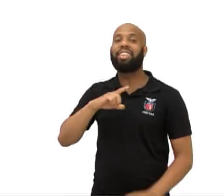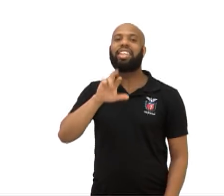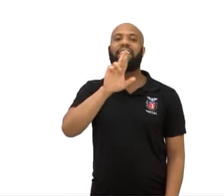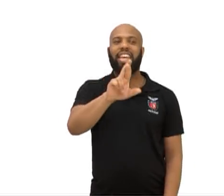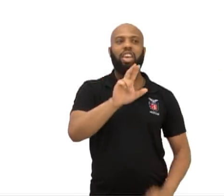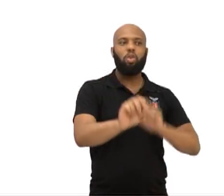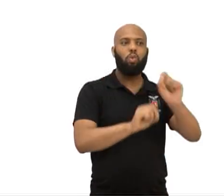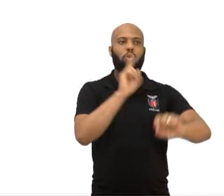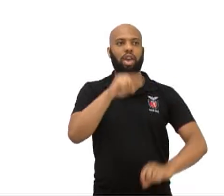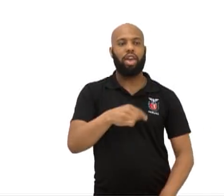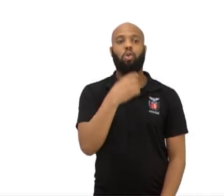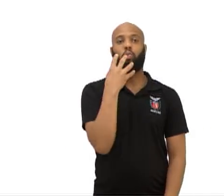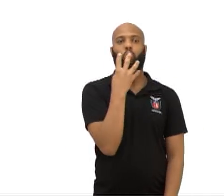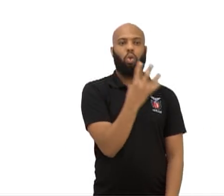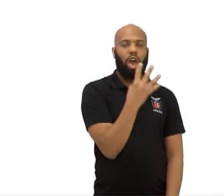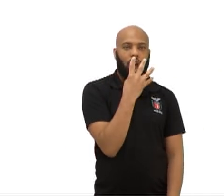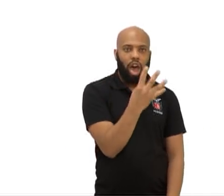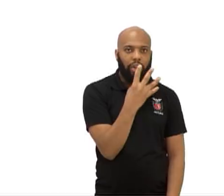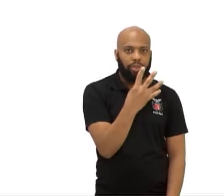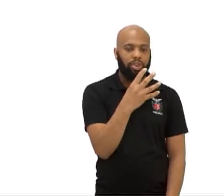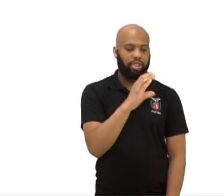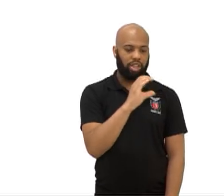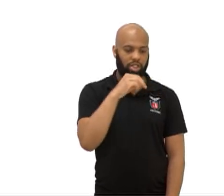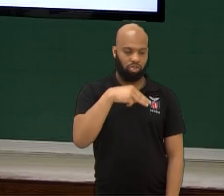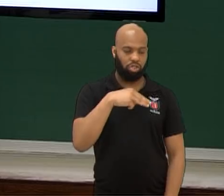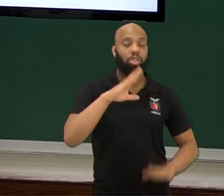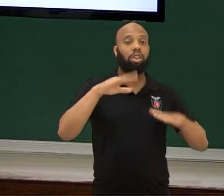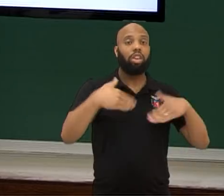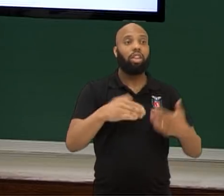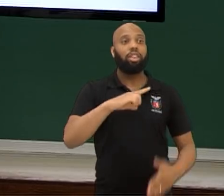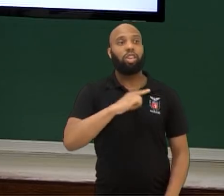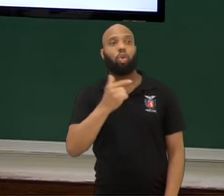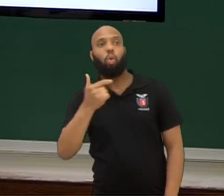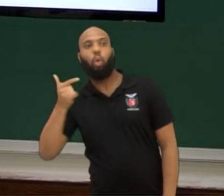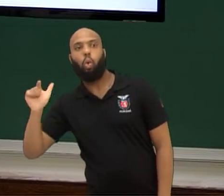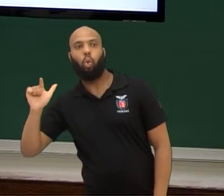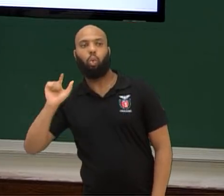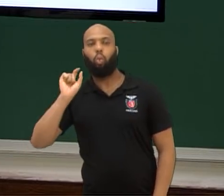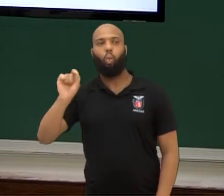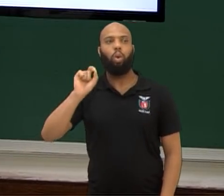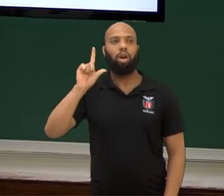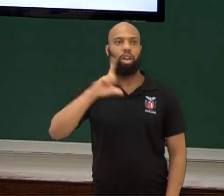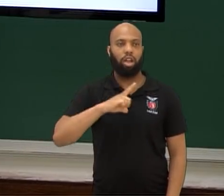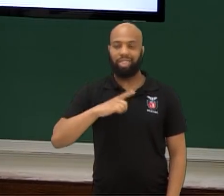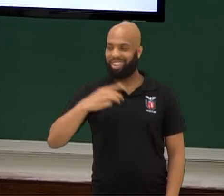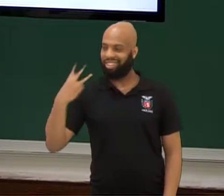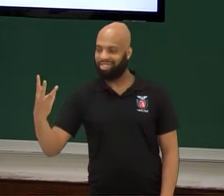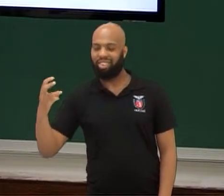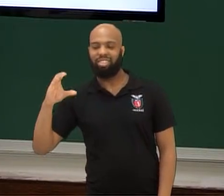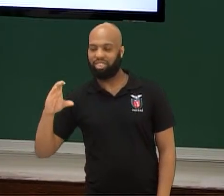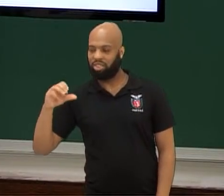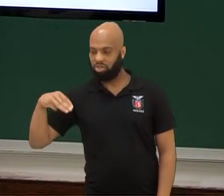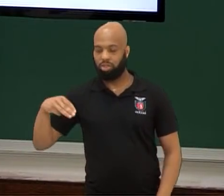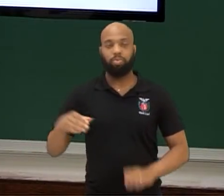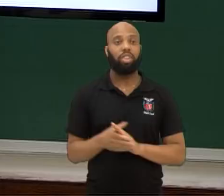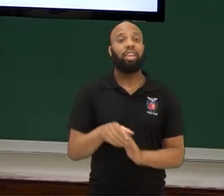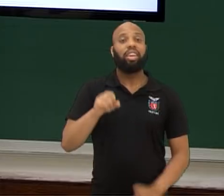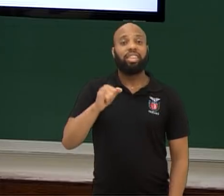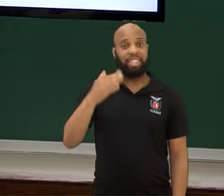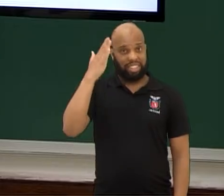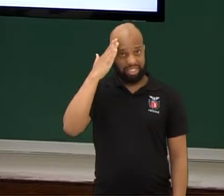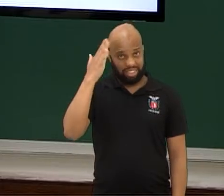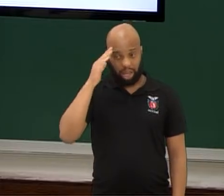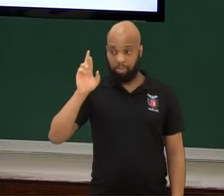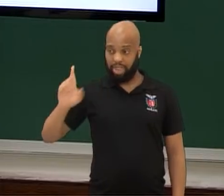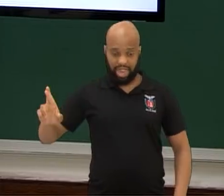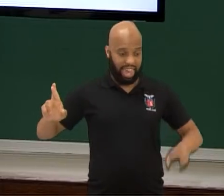raio de 4 centímetros. Temos uma outra circunferência com raio 3 centímetros. Se nós sabemos